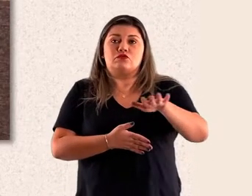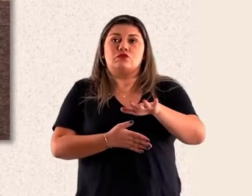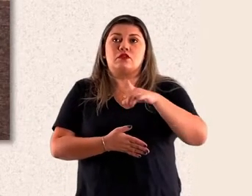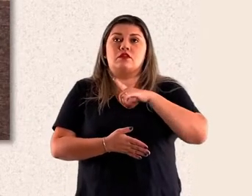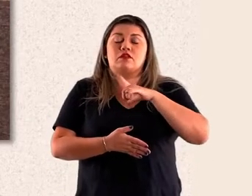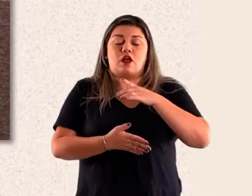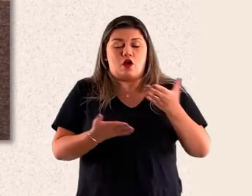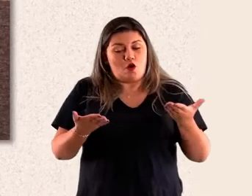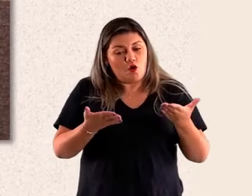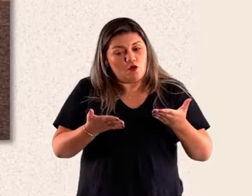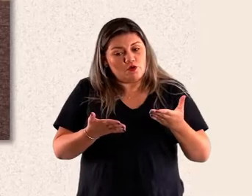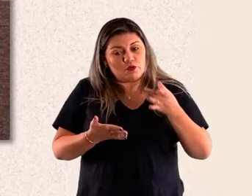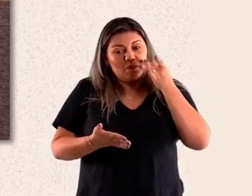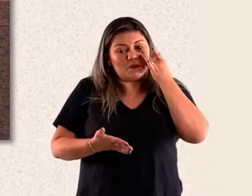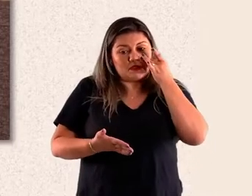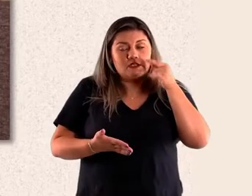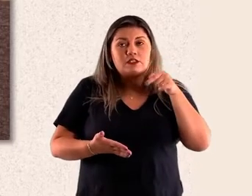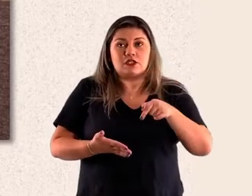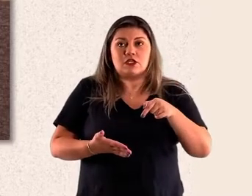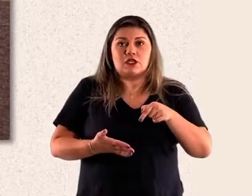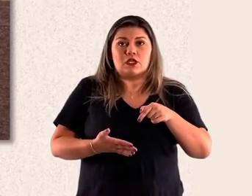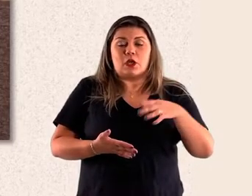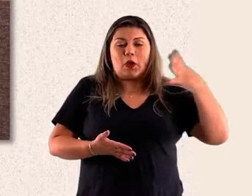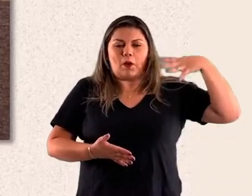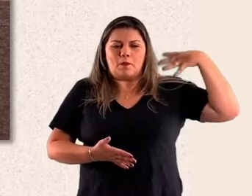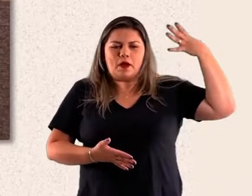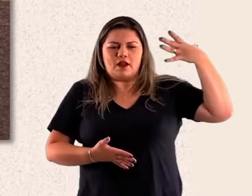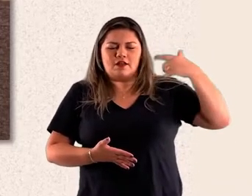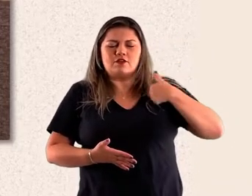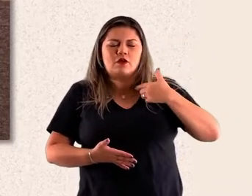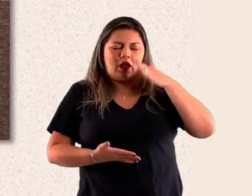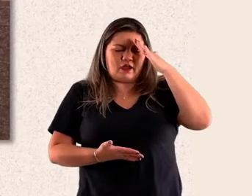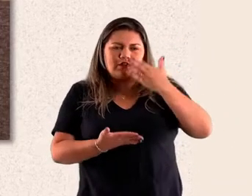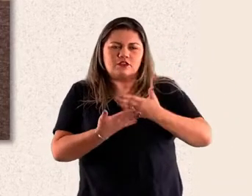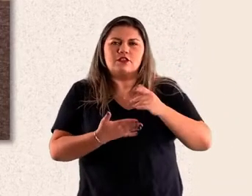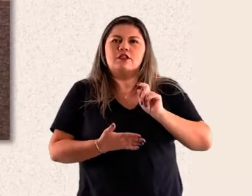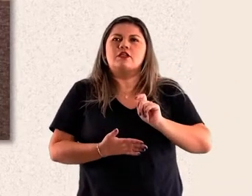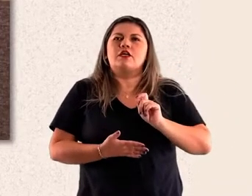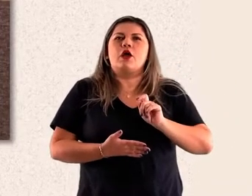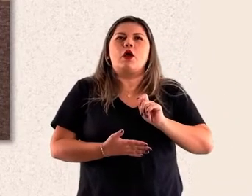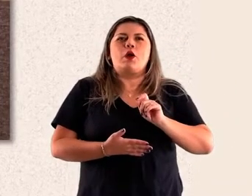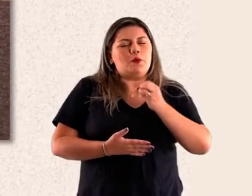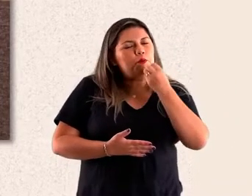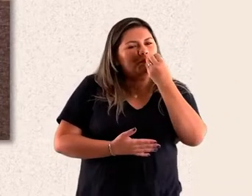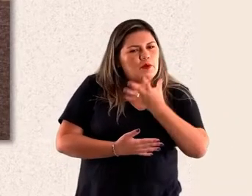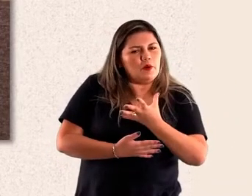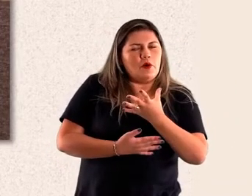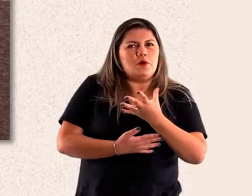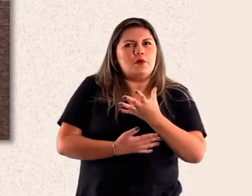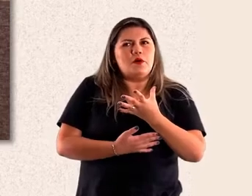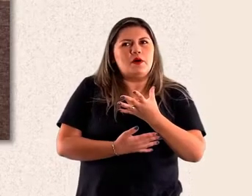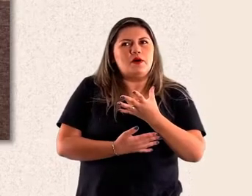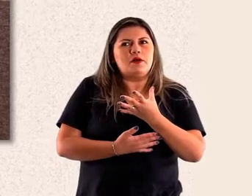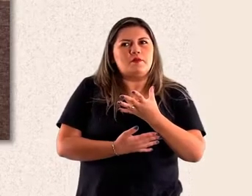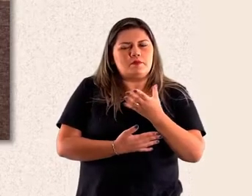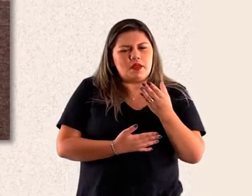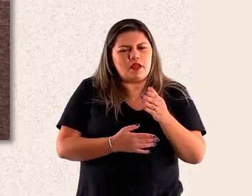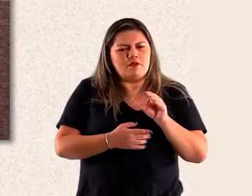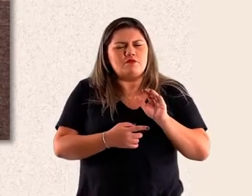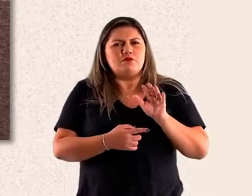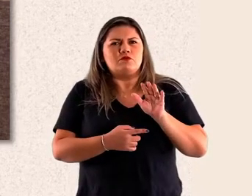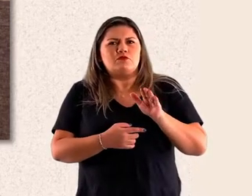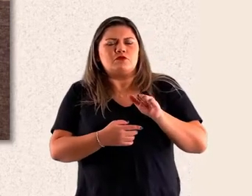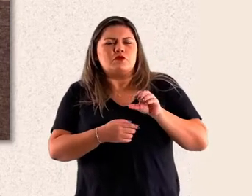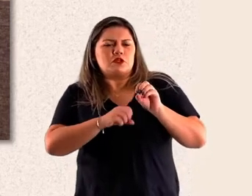para estar aqui com vocês hoje e participando dessa palestra que acredito que vai ser bem produtiva e bem instrutiva para